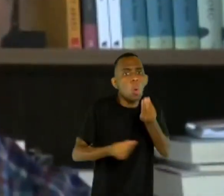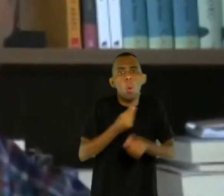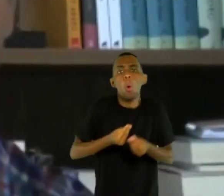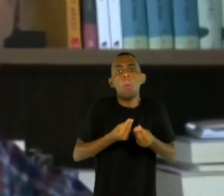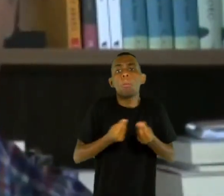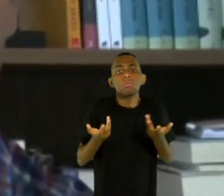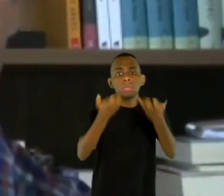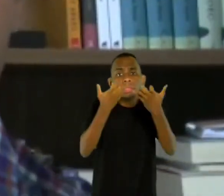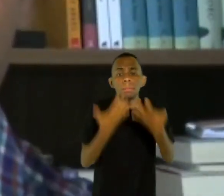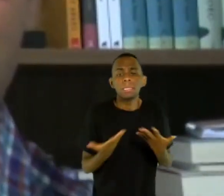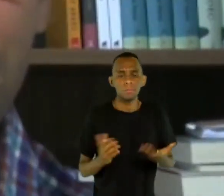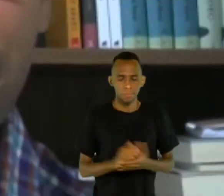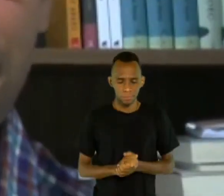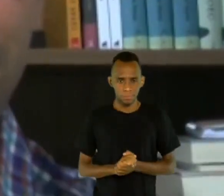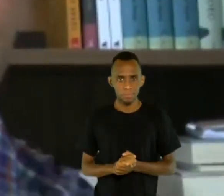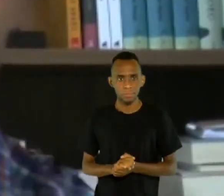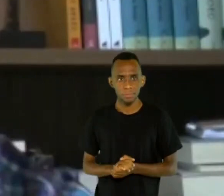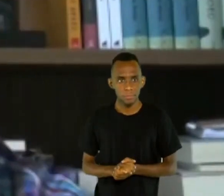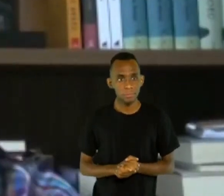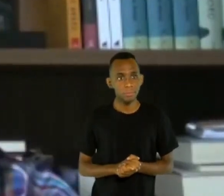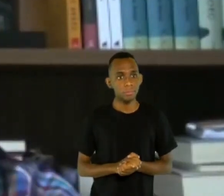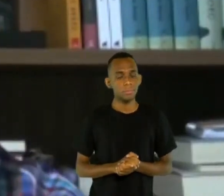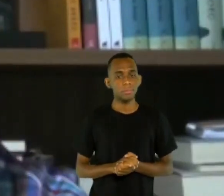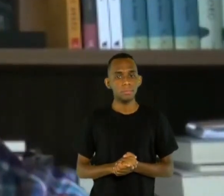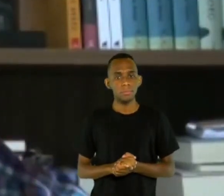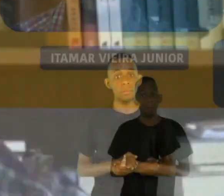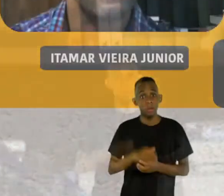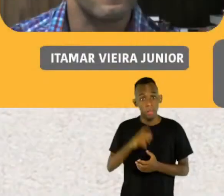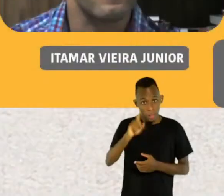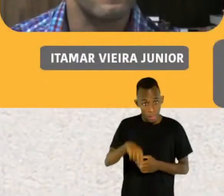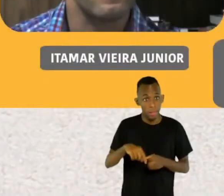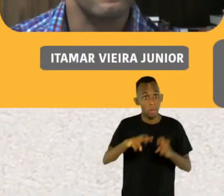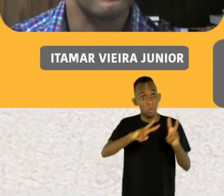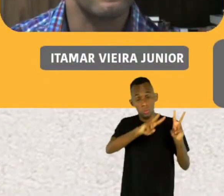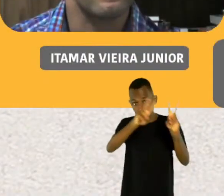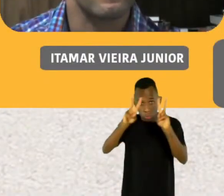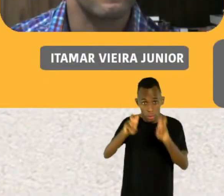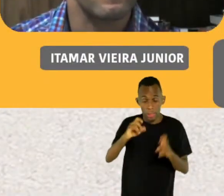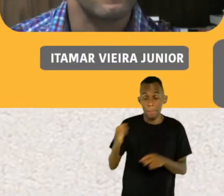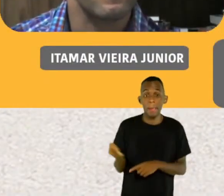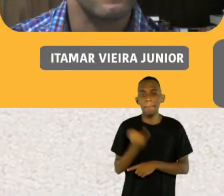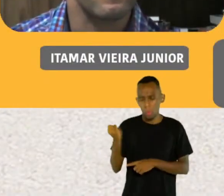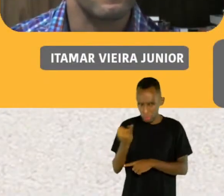Essa é uma questão importante, Tamar, porque